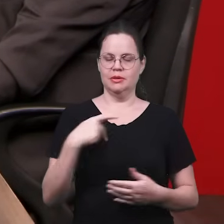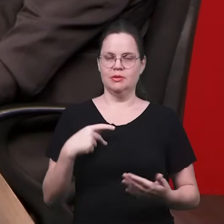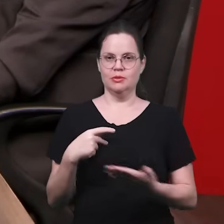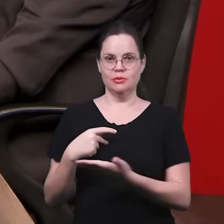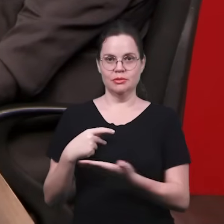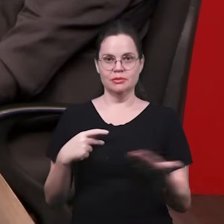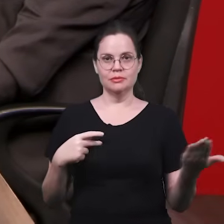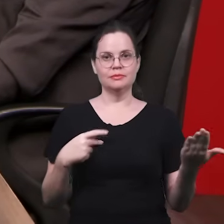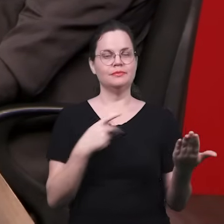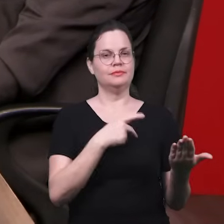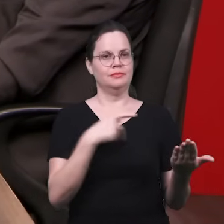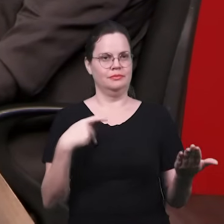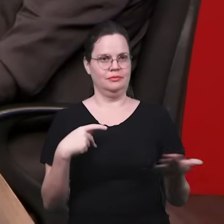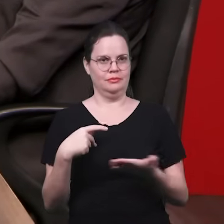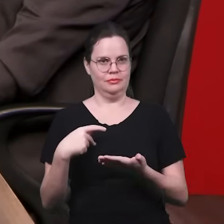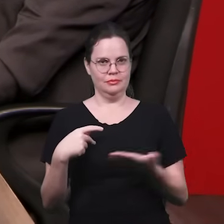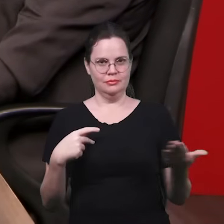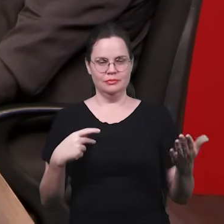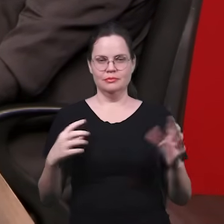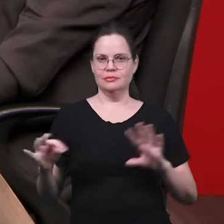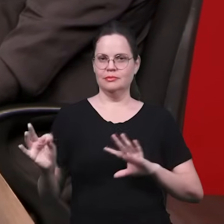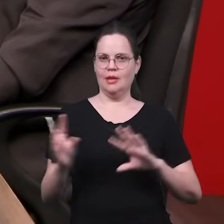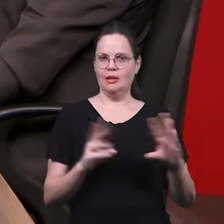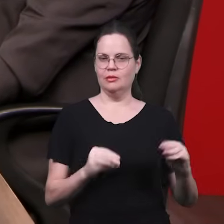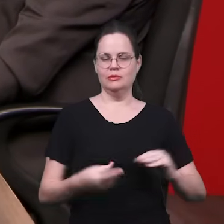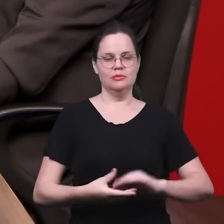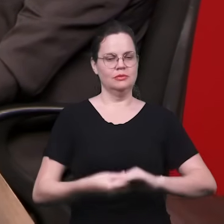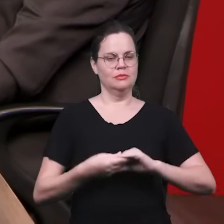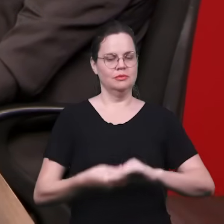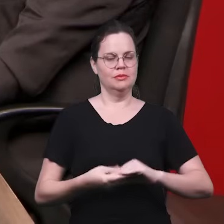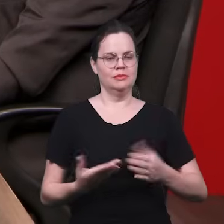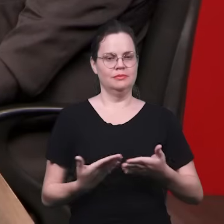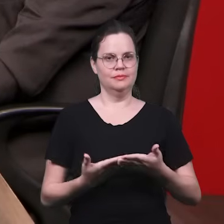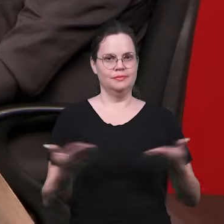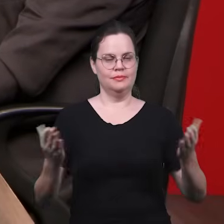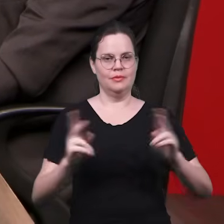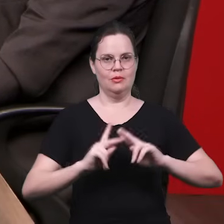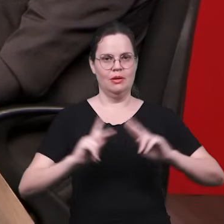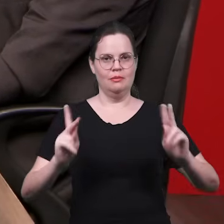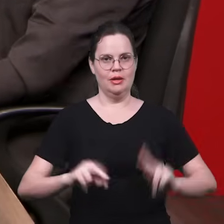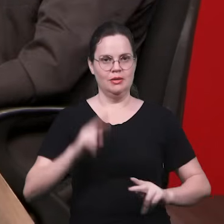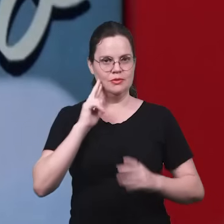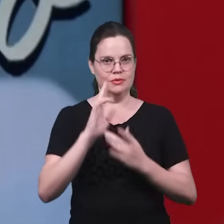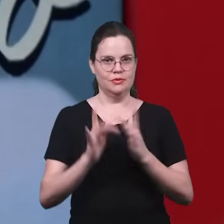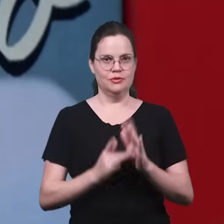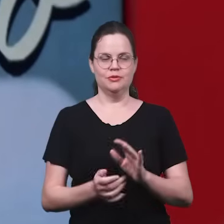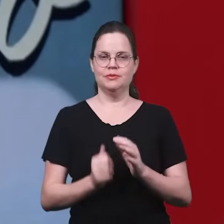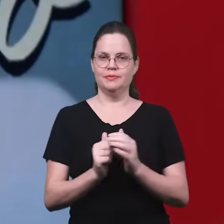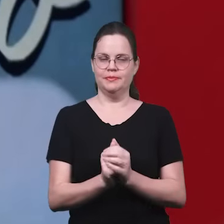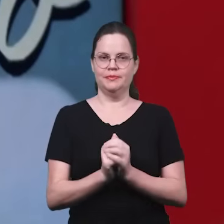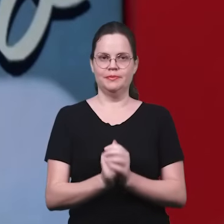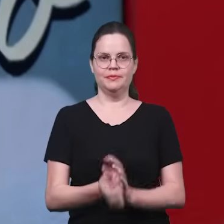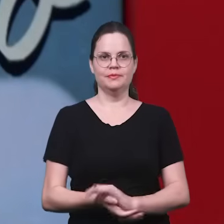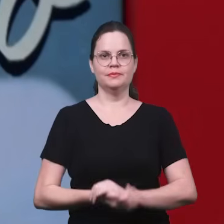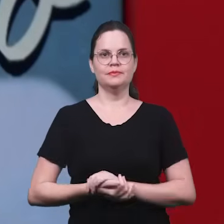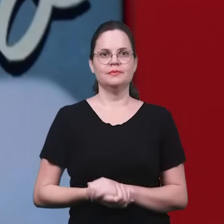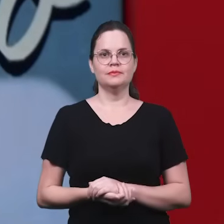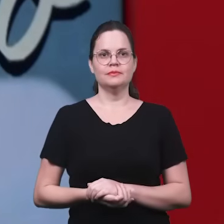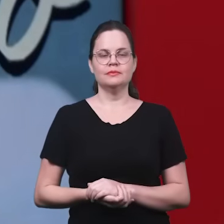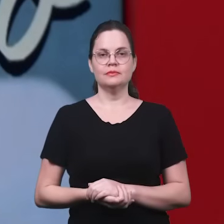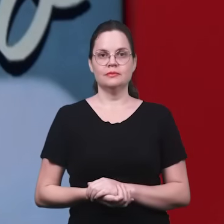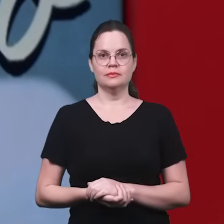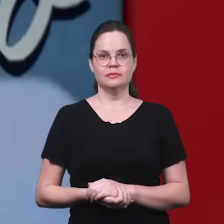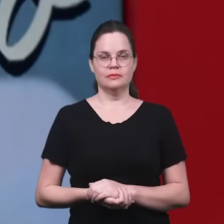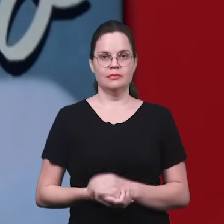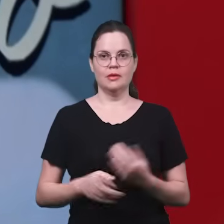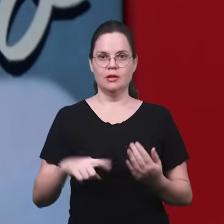Pastor Fernando. A paz do Senhor. Pastor Edilson. Paz do Senhor. Amém. Nós gostaríamos de